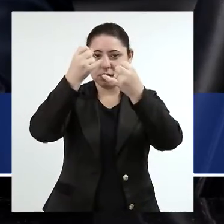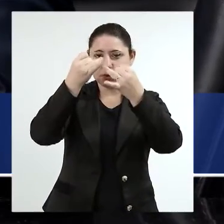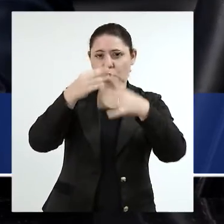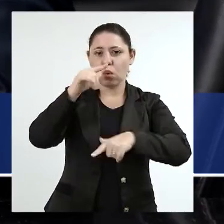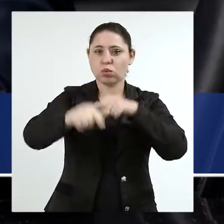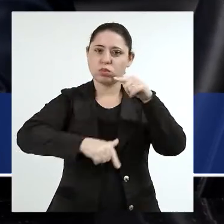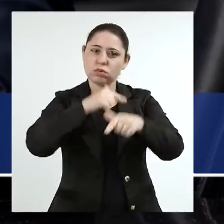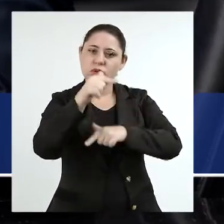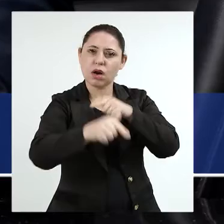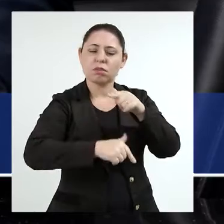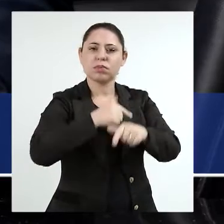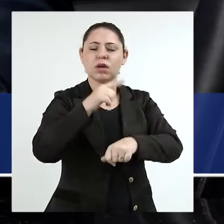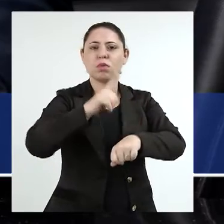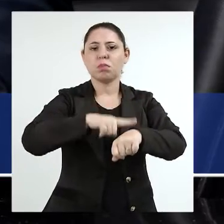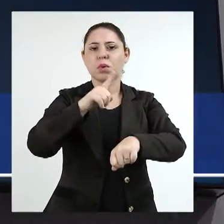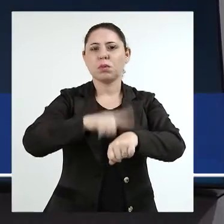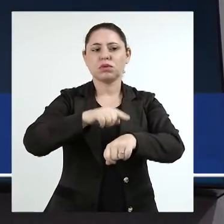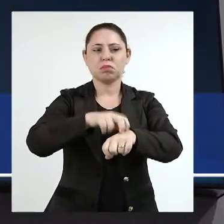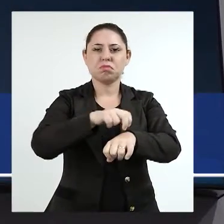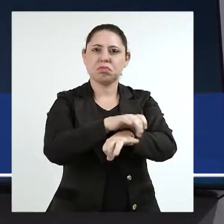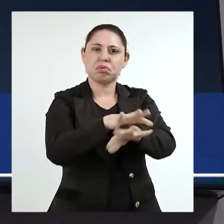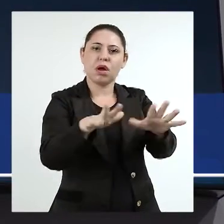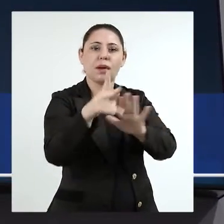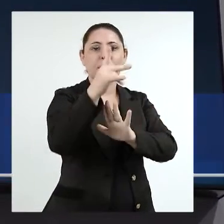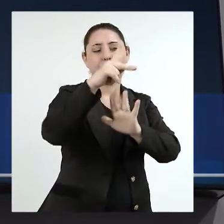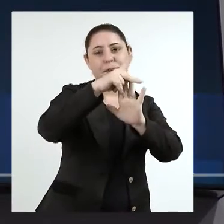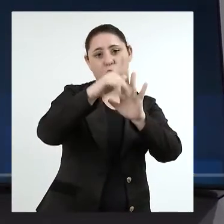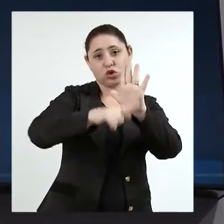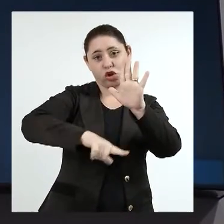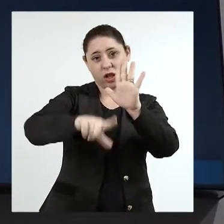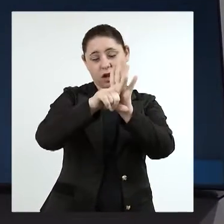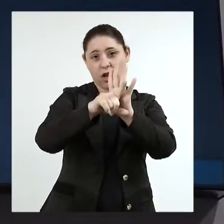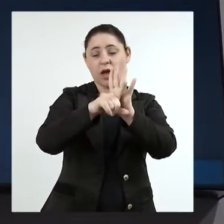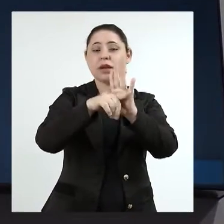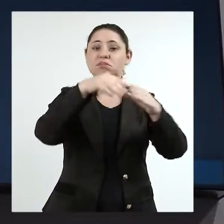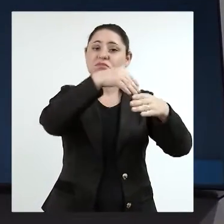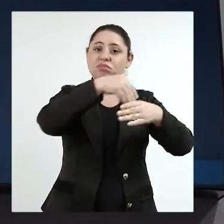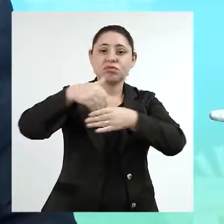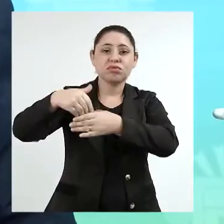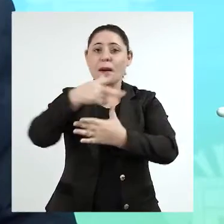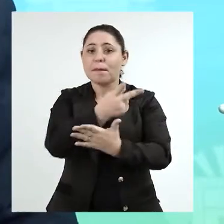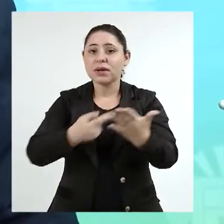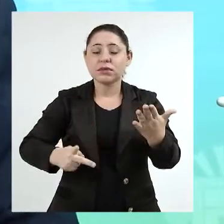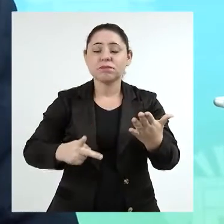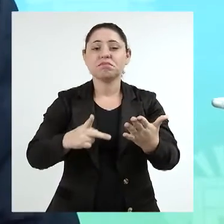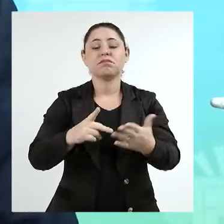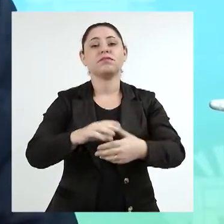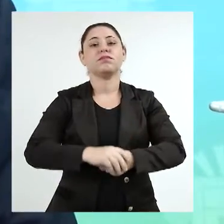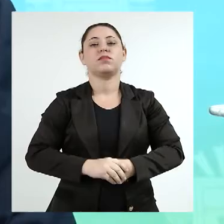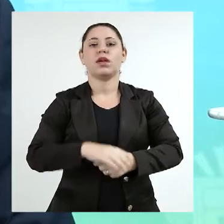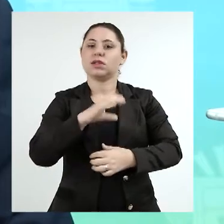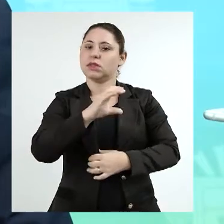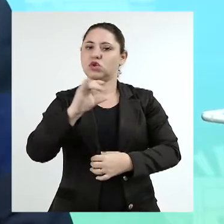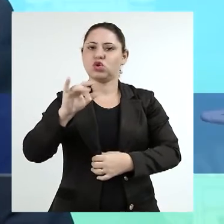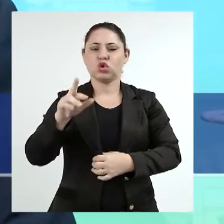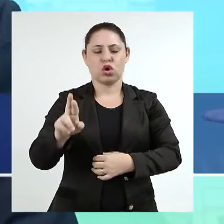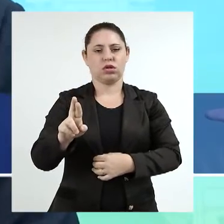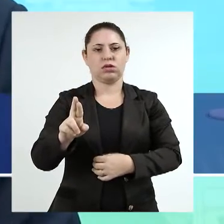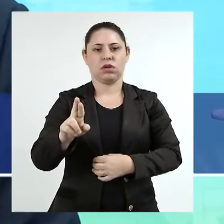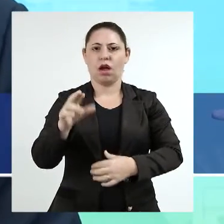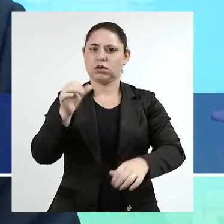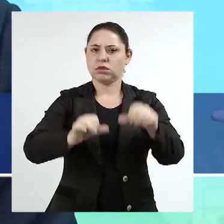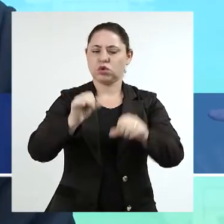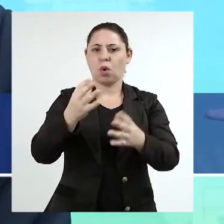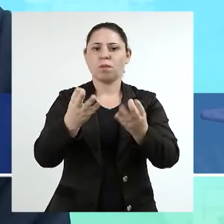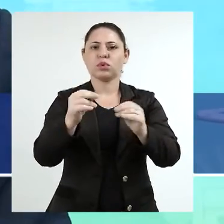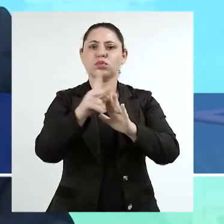sobre o trabalho em tempo de pandemia e dos projetos que receberam parecer favorável. A Comissão de Constituição e Justiça analisou vários projetos